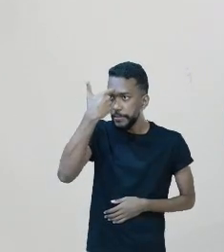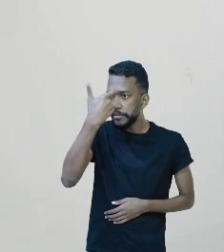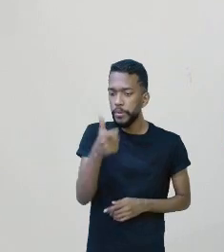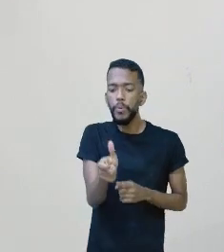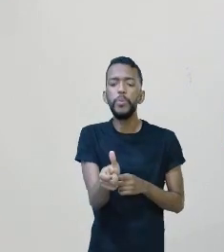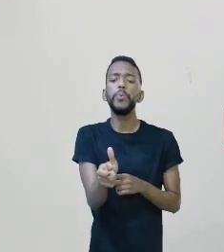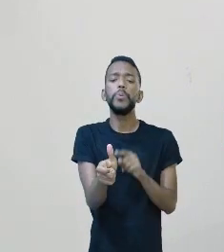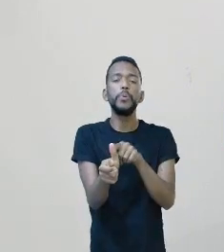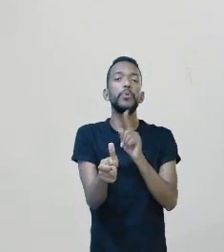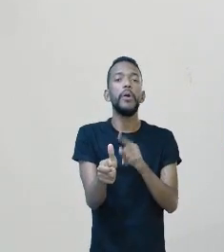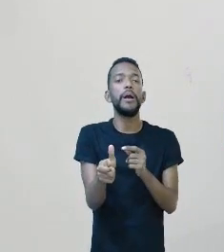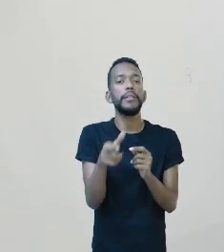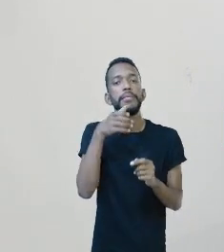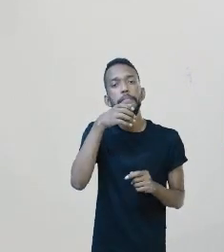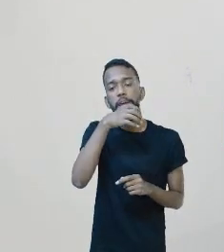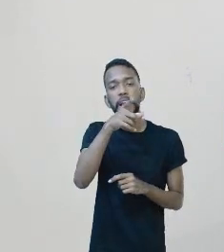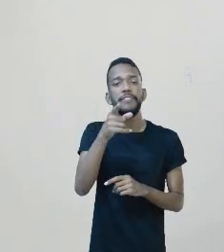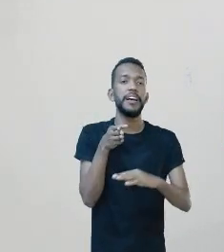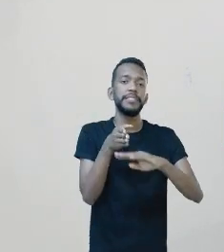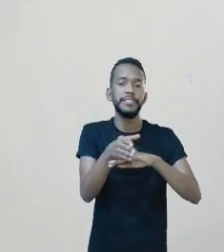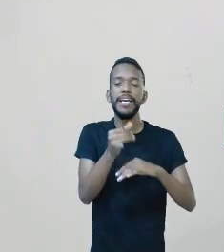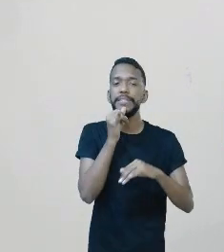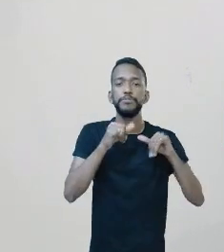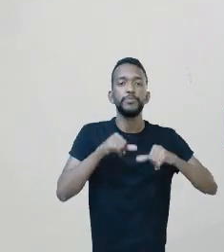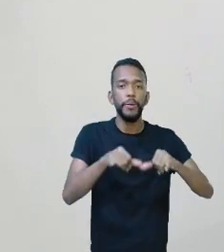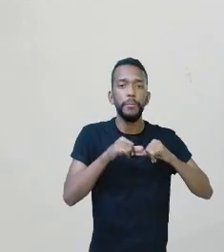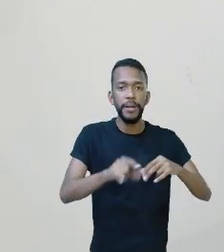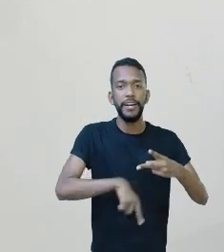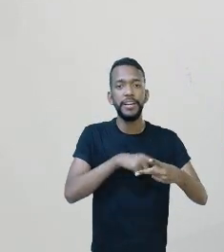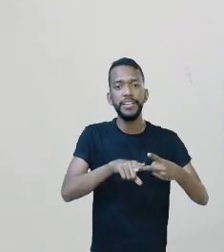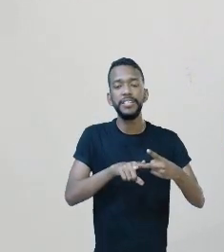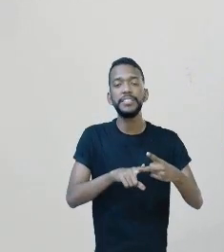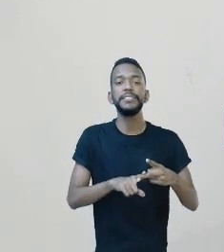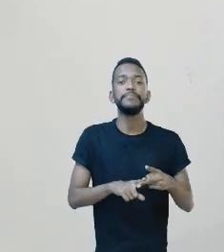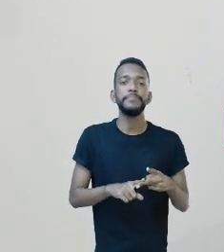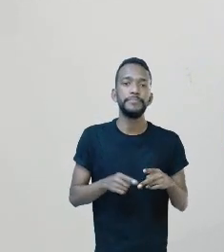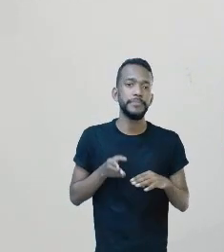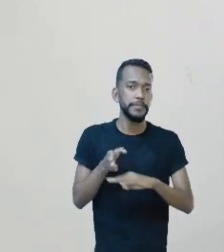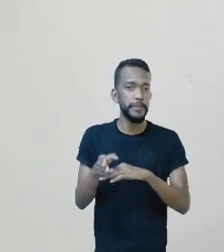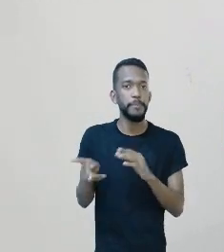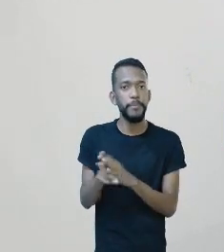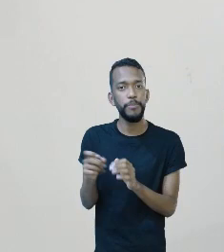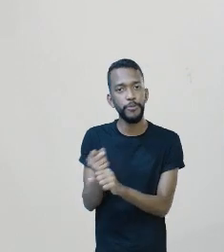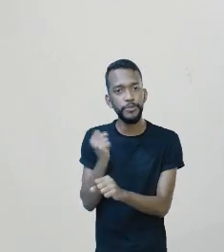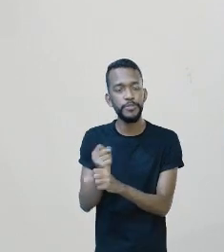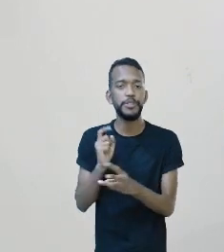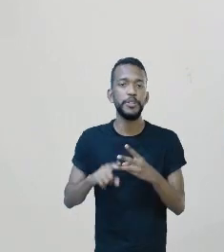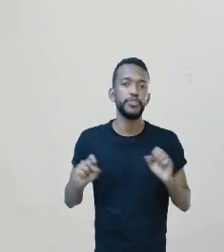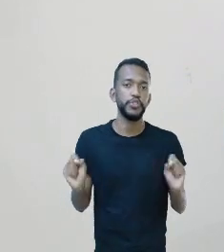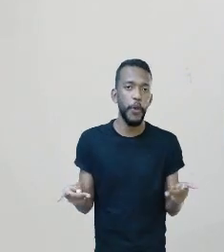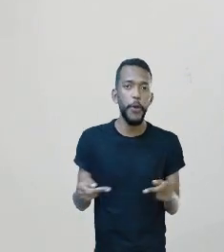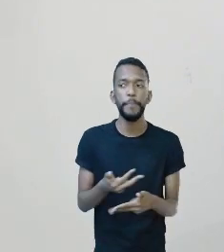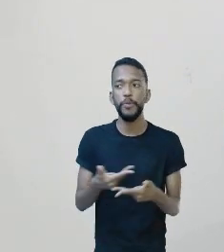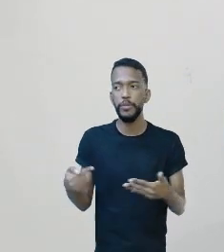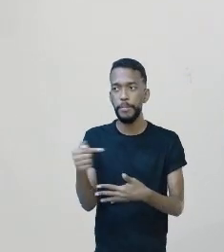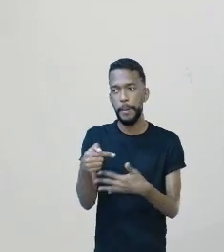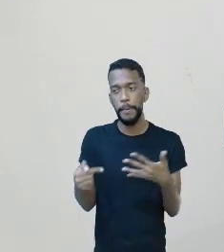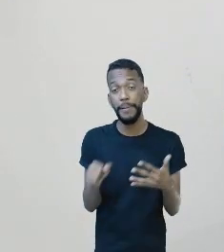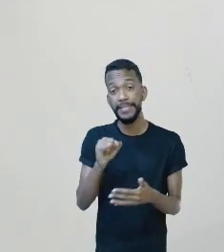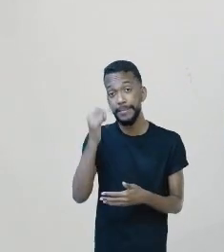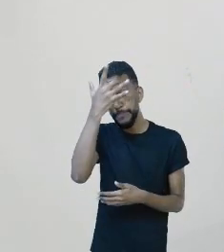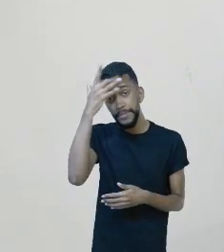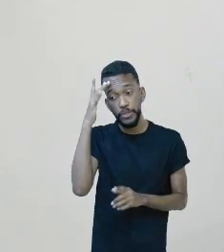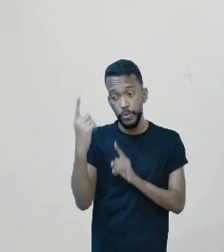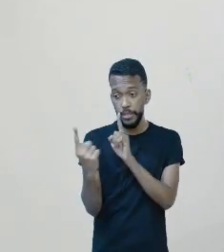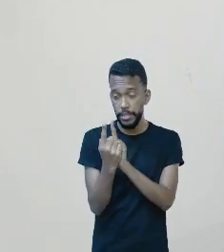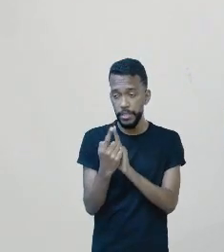isso quando a gente vai entrar em lugares como supermercado, armazém de construção, shoppings. Quando a pessoa chega